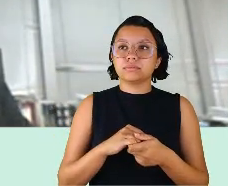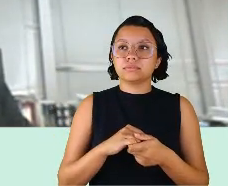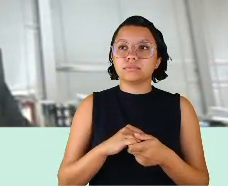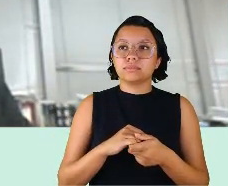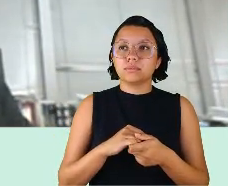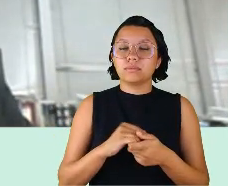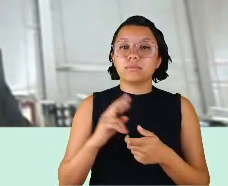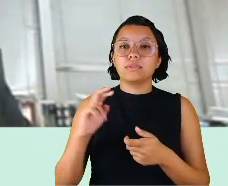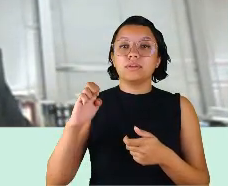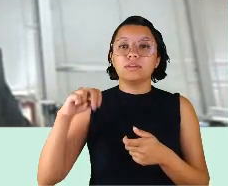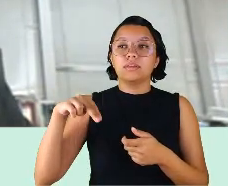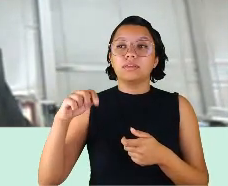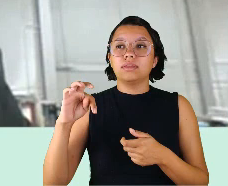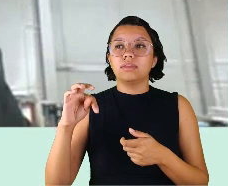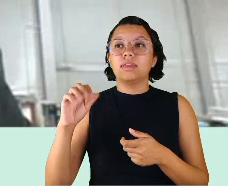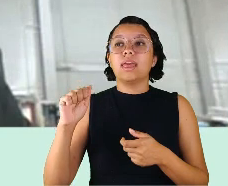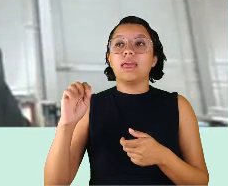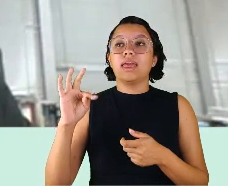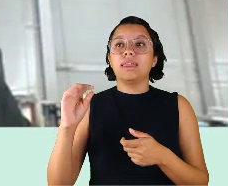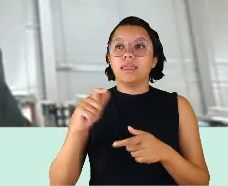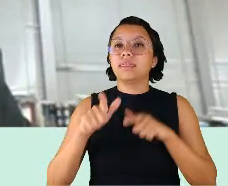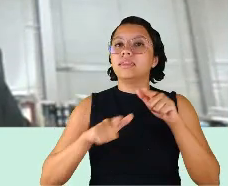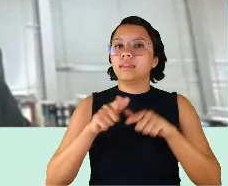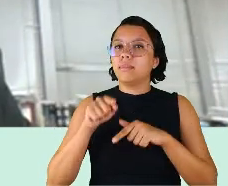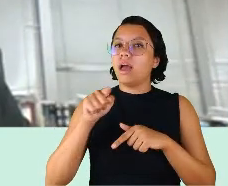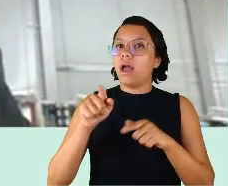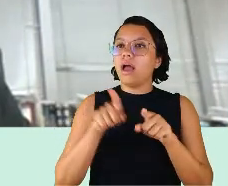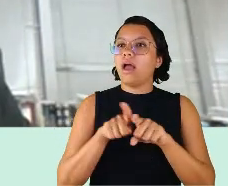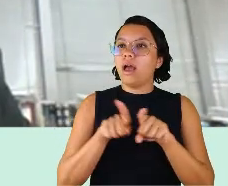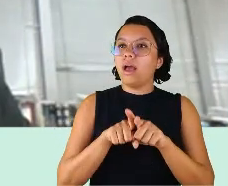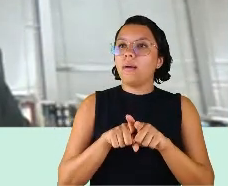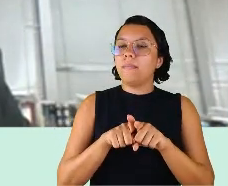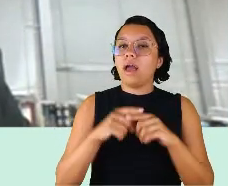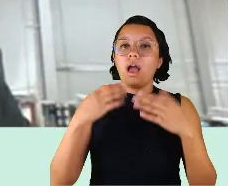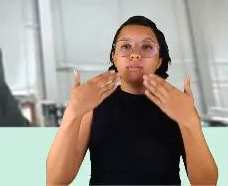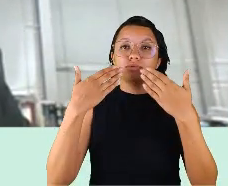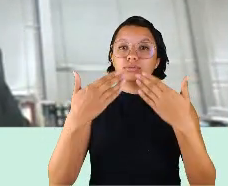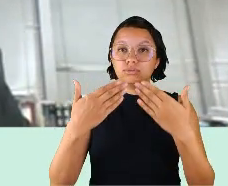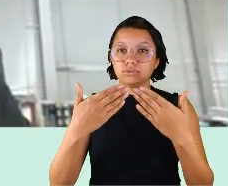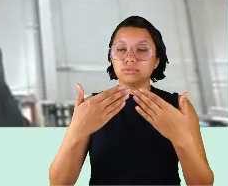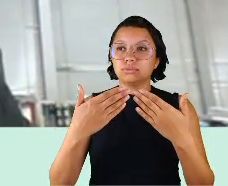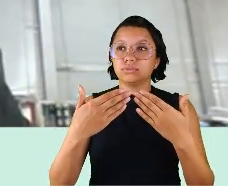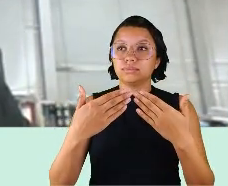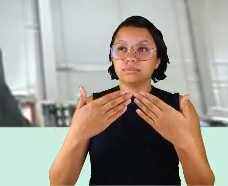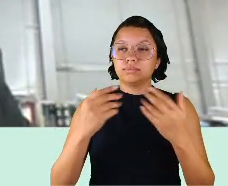a Renata Lotufo tem trabalhado nisso também. As audiências